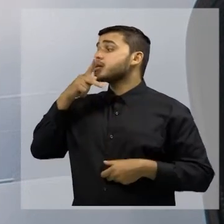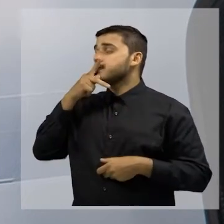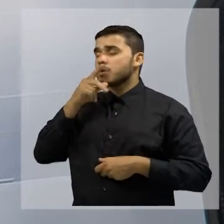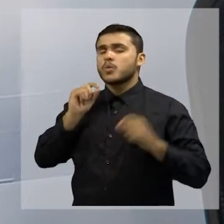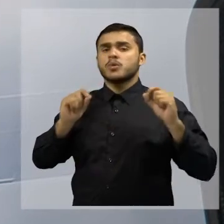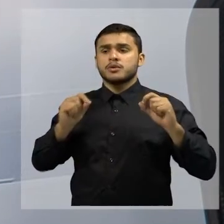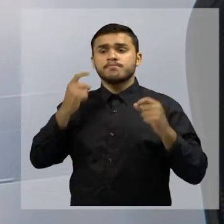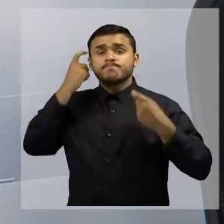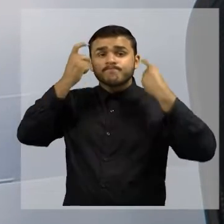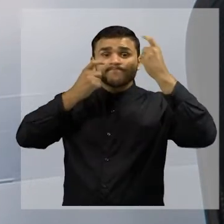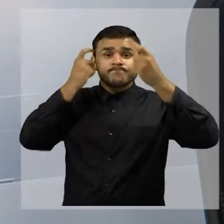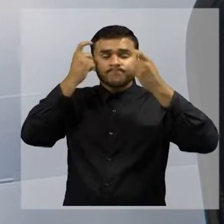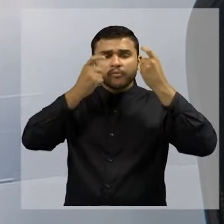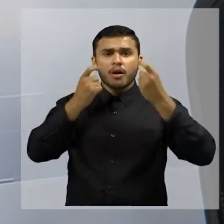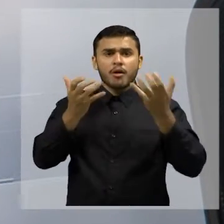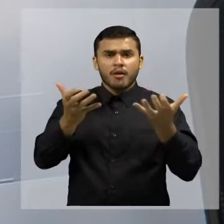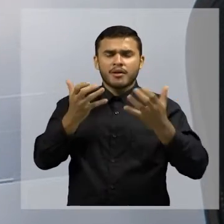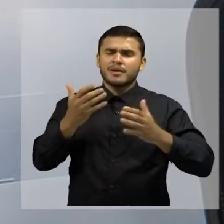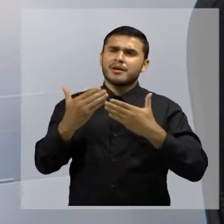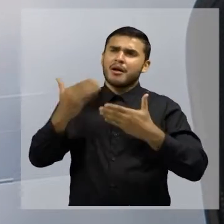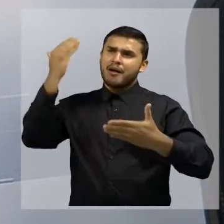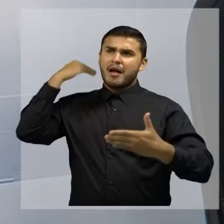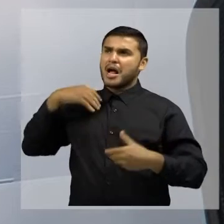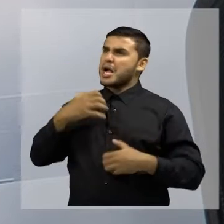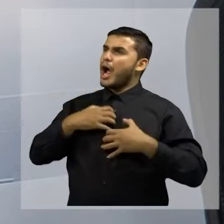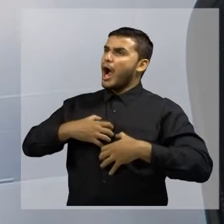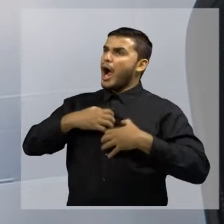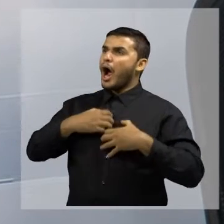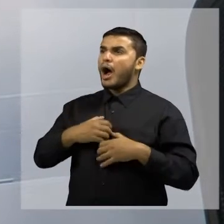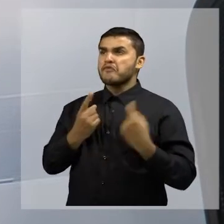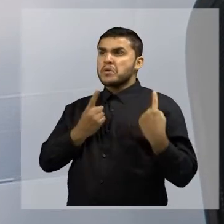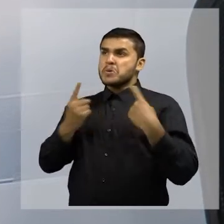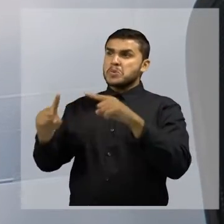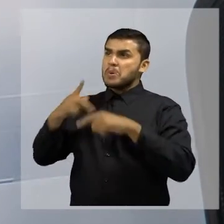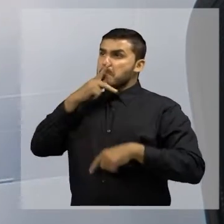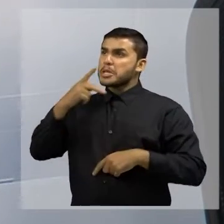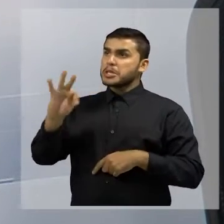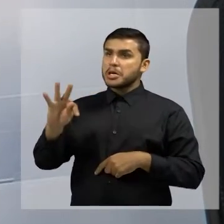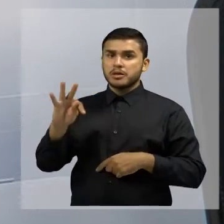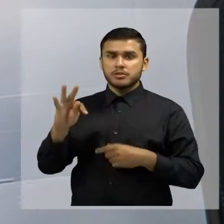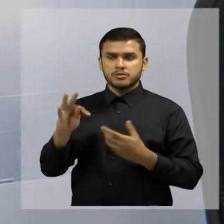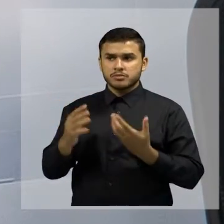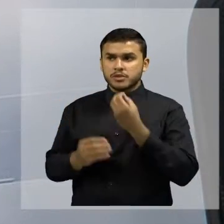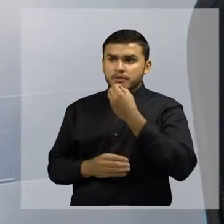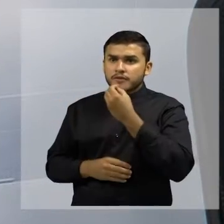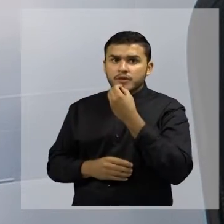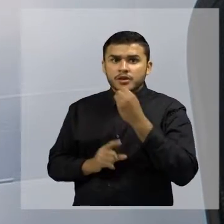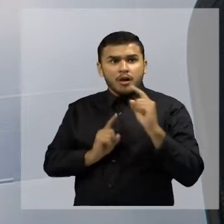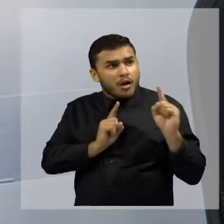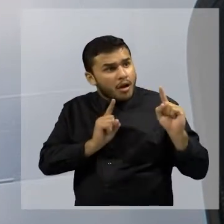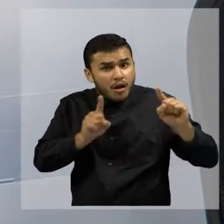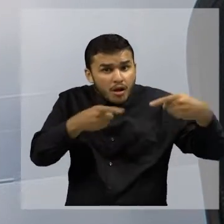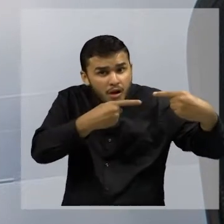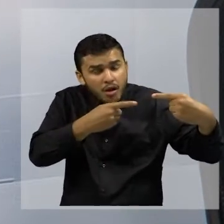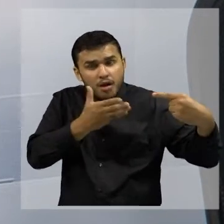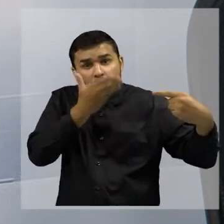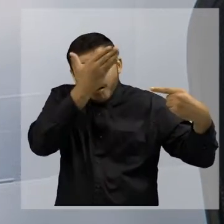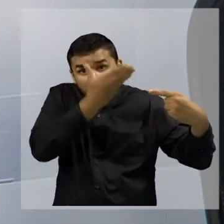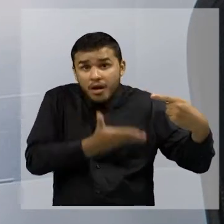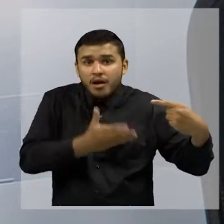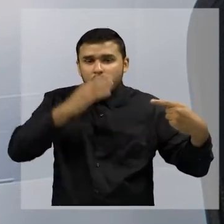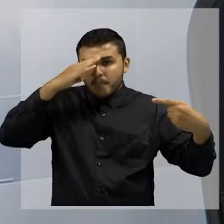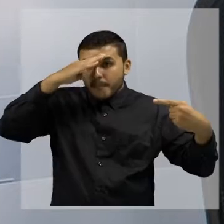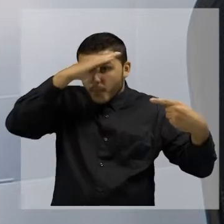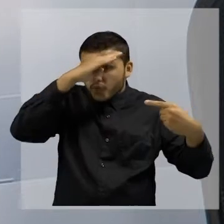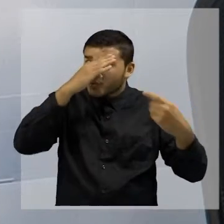em falar das mágoas que tem contra o PT do que simplesmente fazer uma oposição efetiva, mais forte,